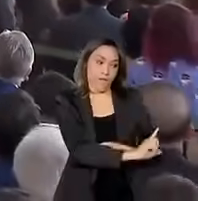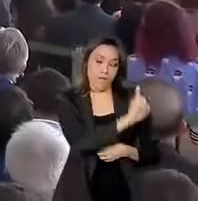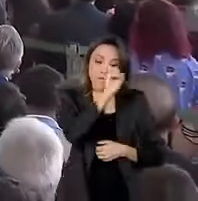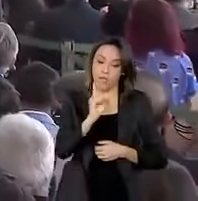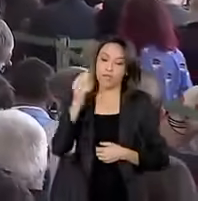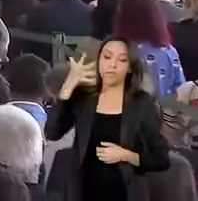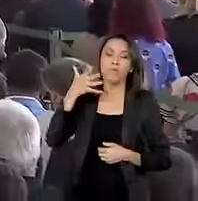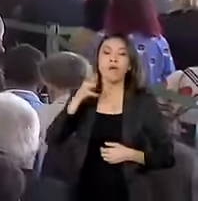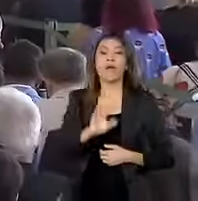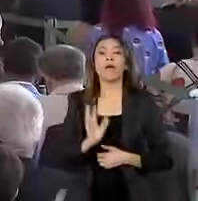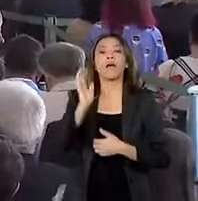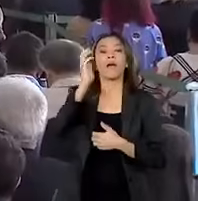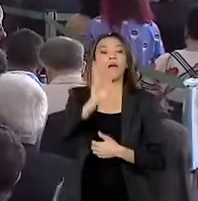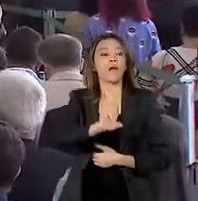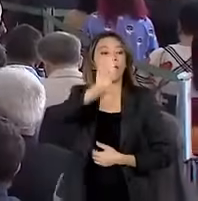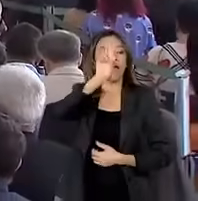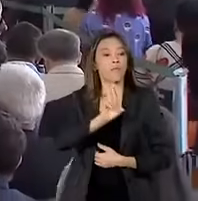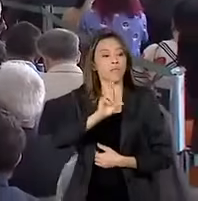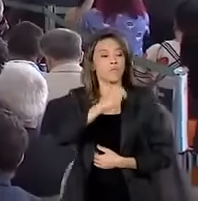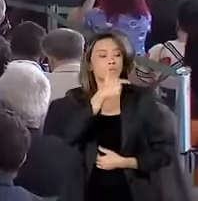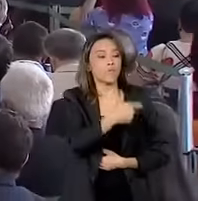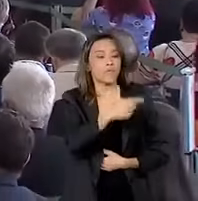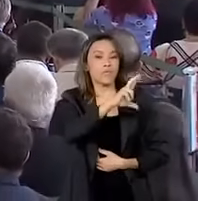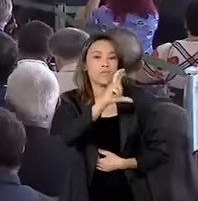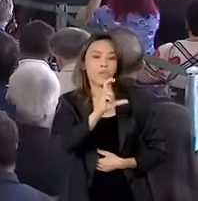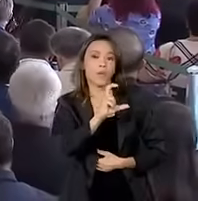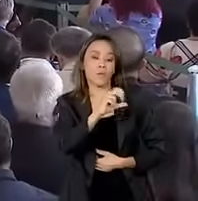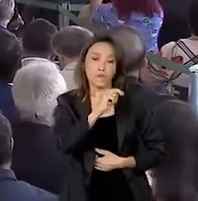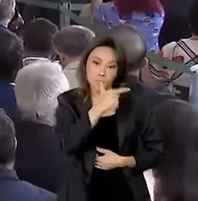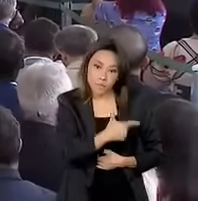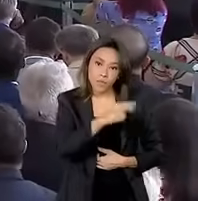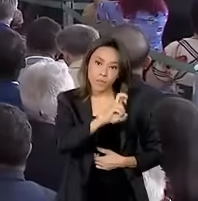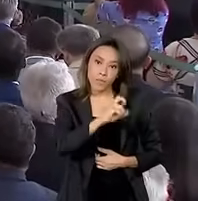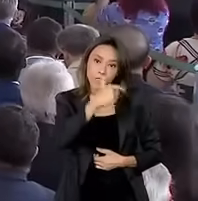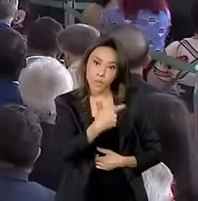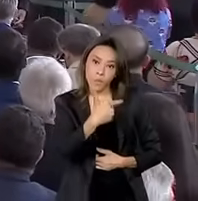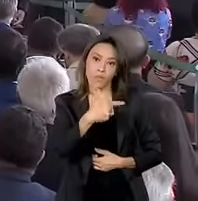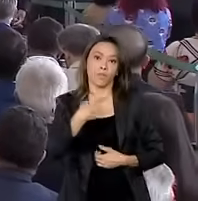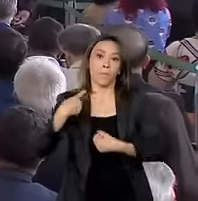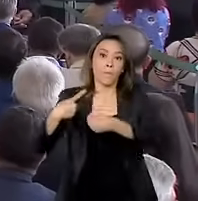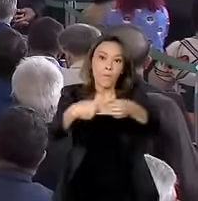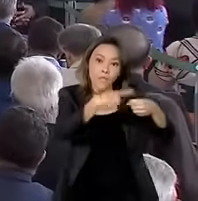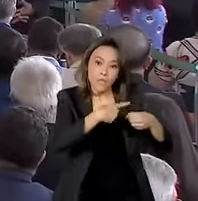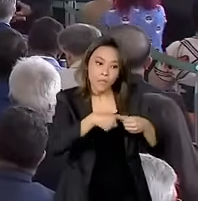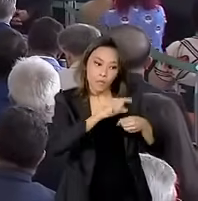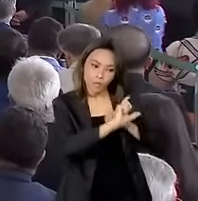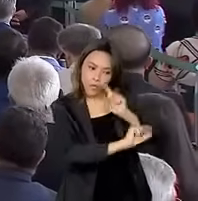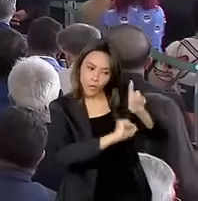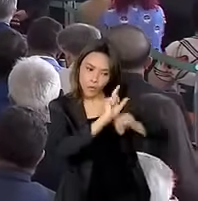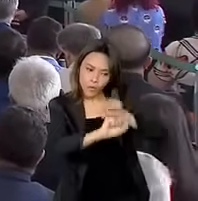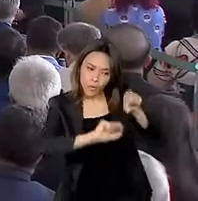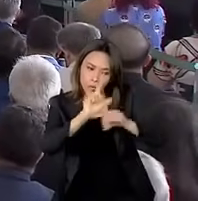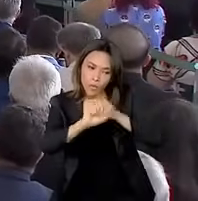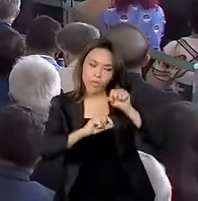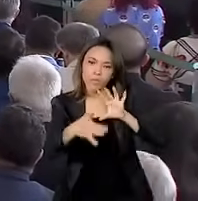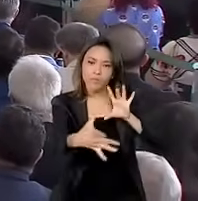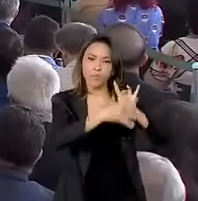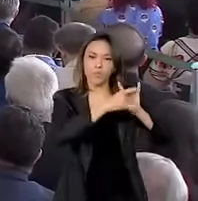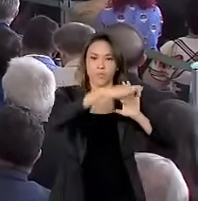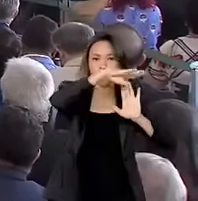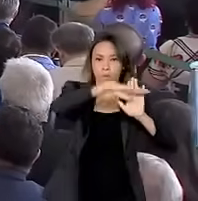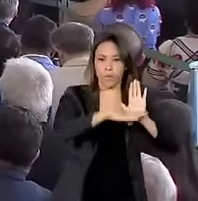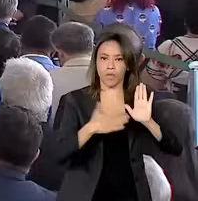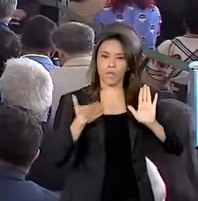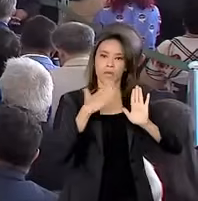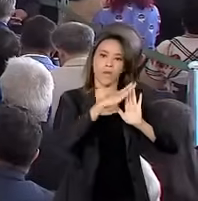em representação aos 252 municípios selecionados pelos programas Minha Casa, Minha